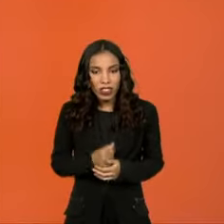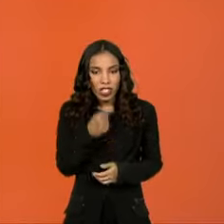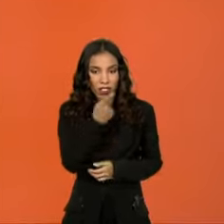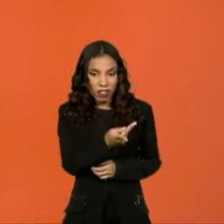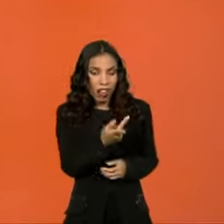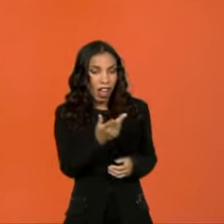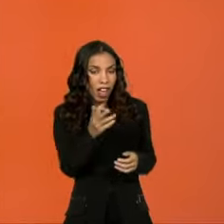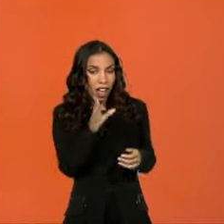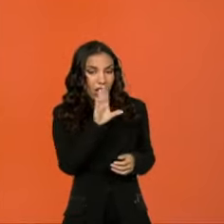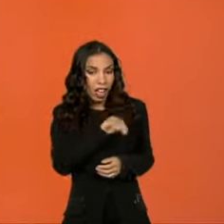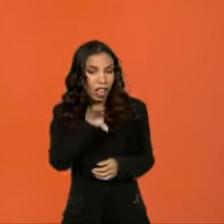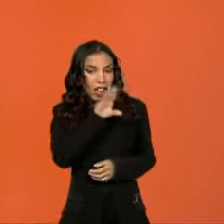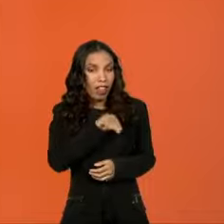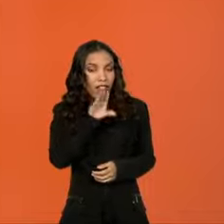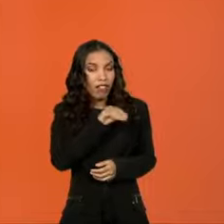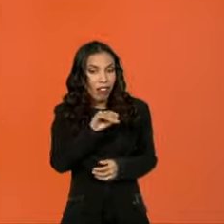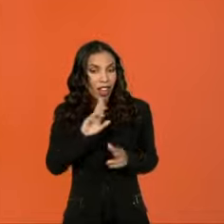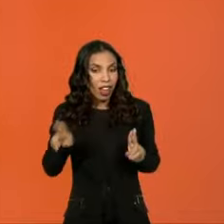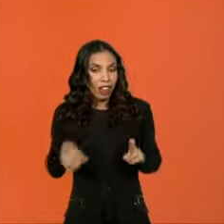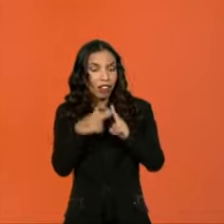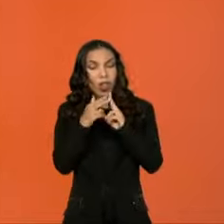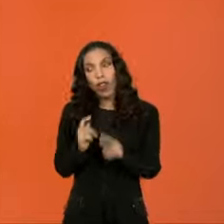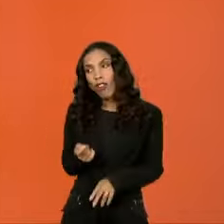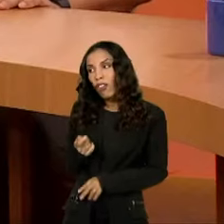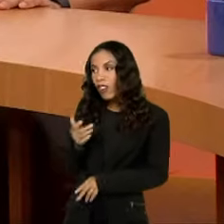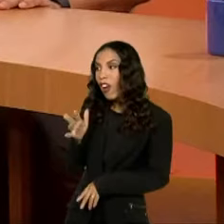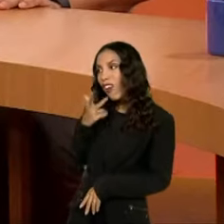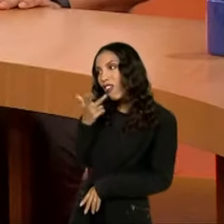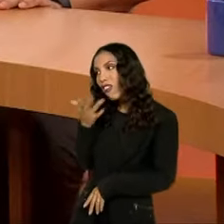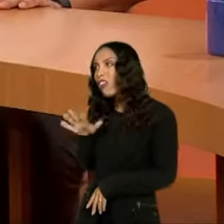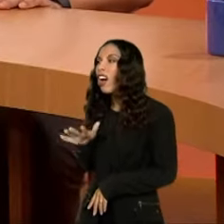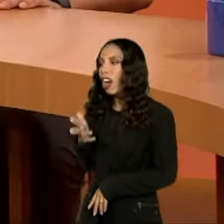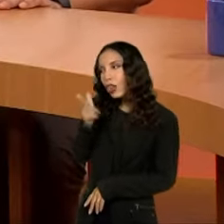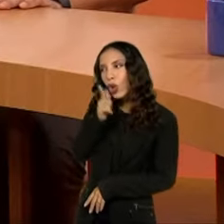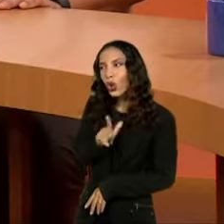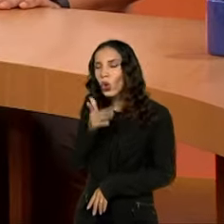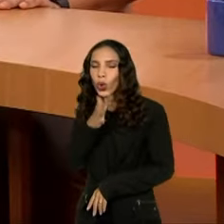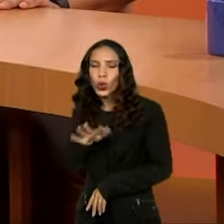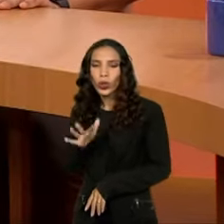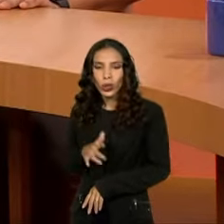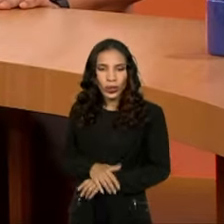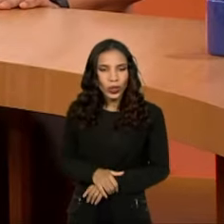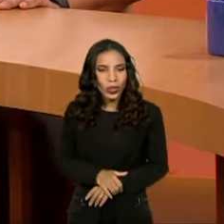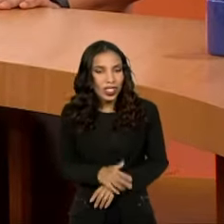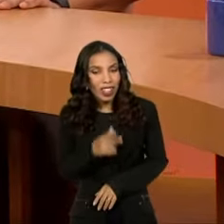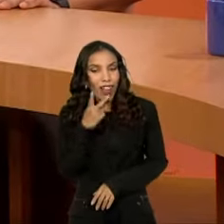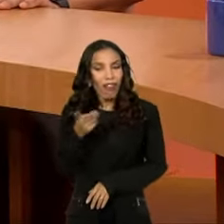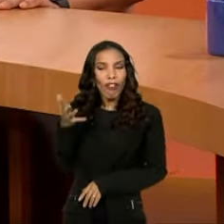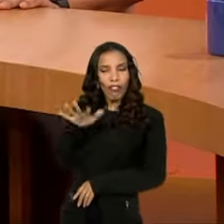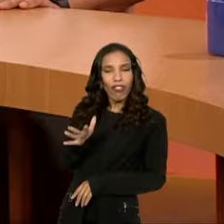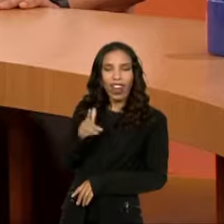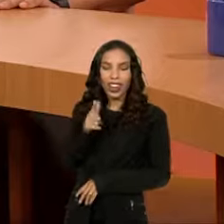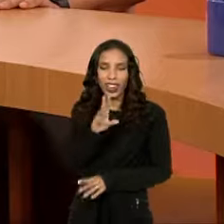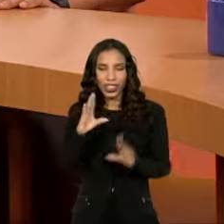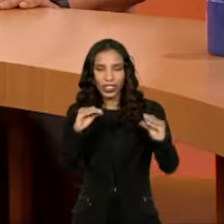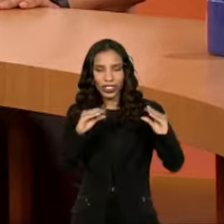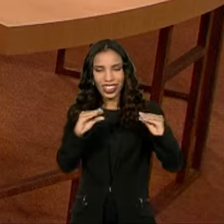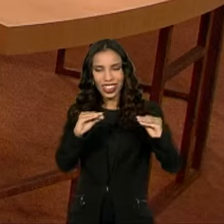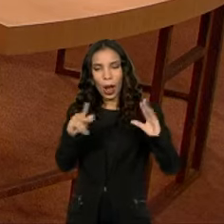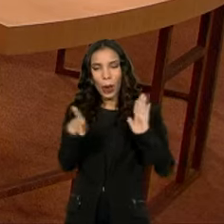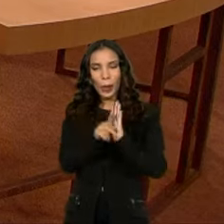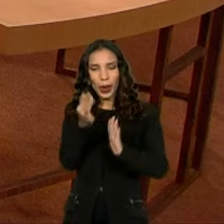seulement. Petit peu seulement? Ah, je comprends un peu. Tu comprends plus? Je parle rien. Moi, je parle